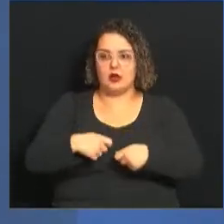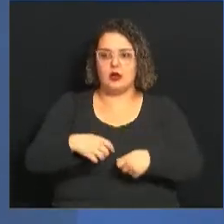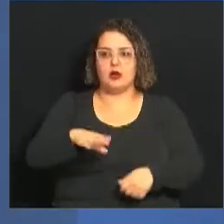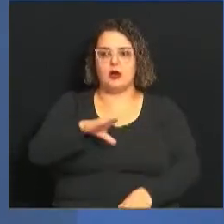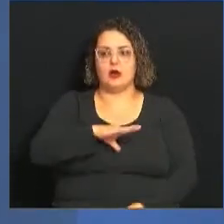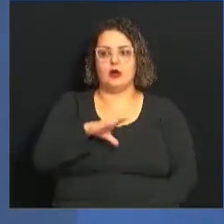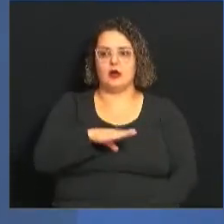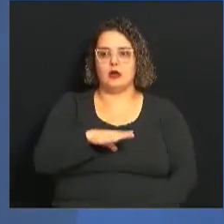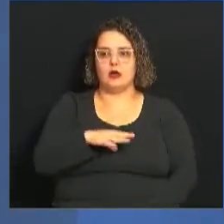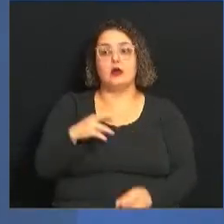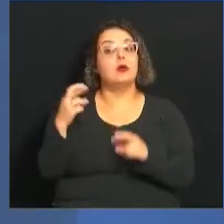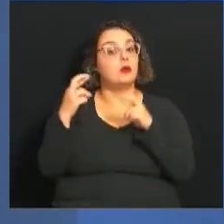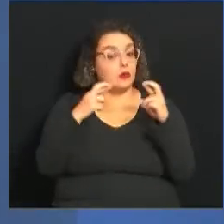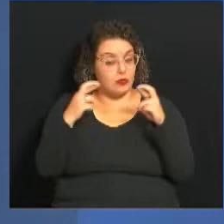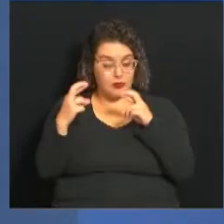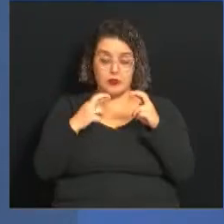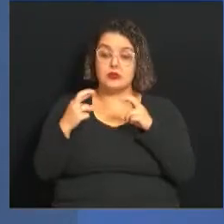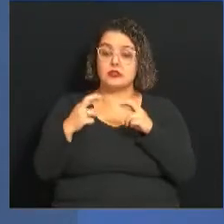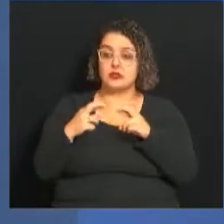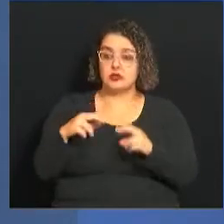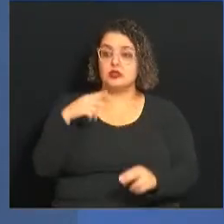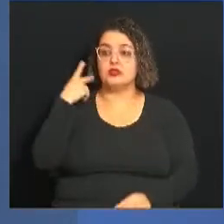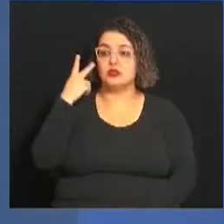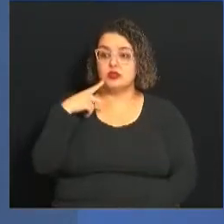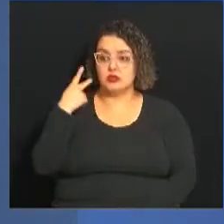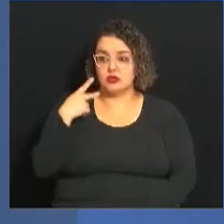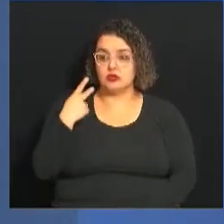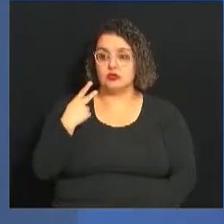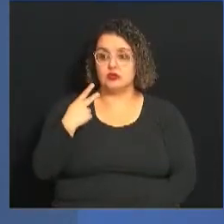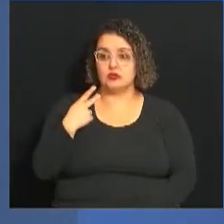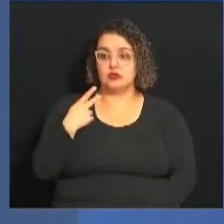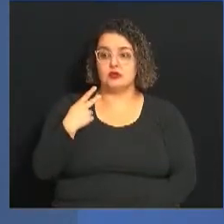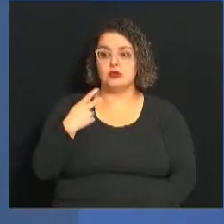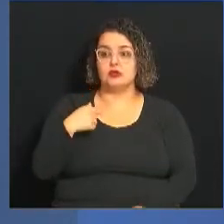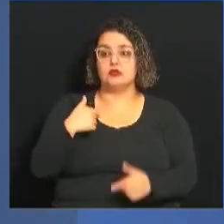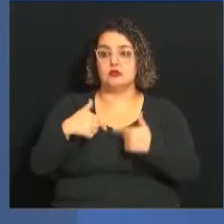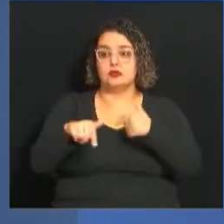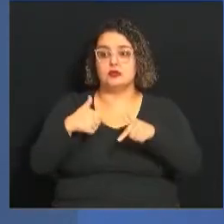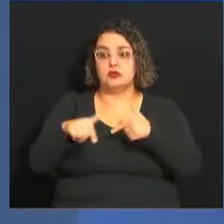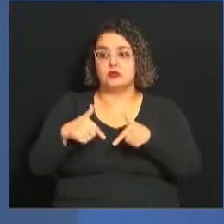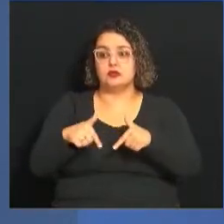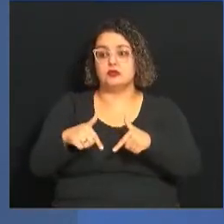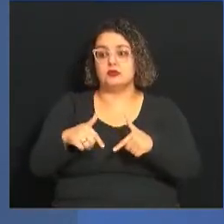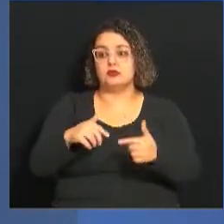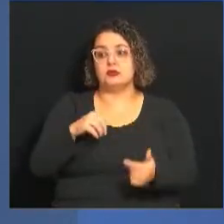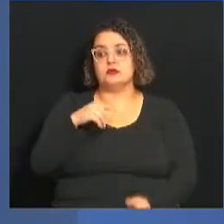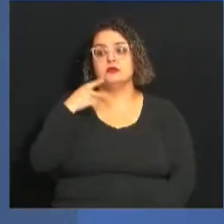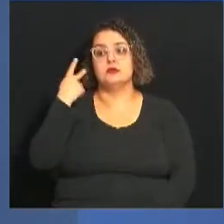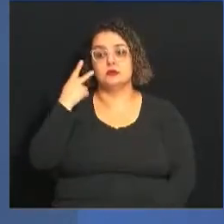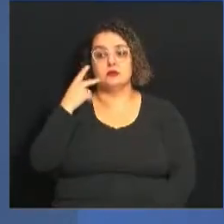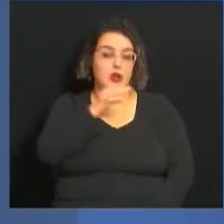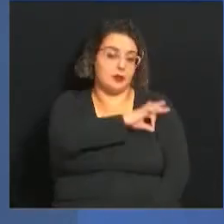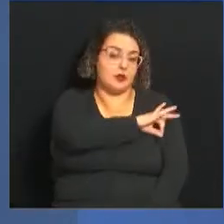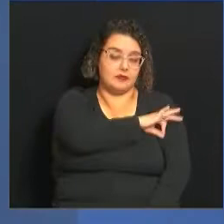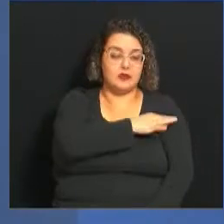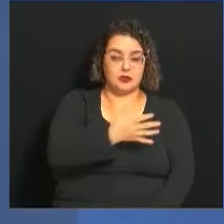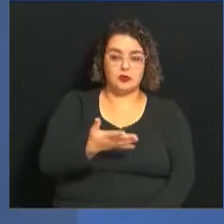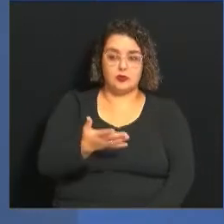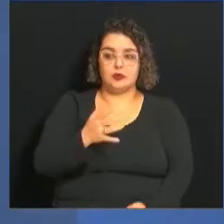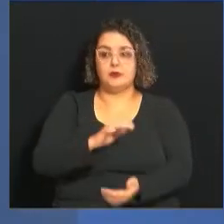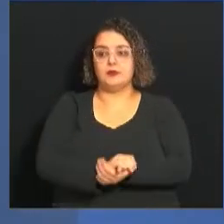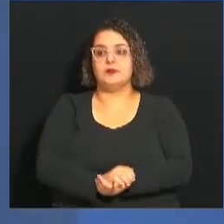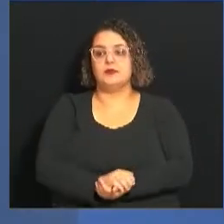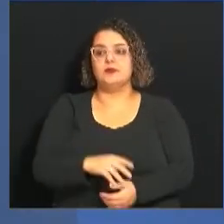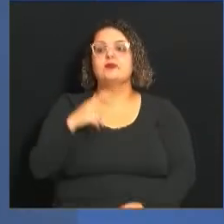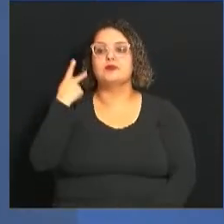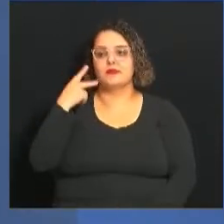a fiscalização do vereador, é acerca do trabalho aí da prefeitura. Então, a vereadora